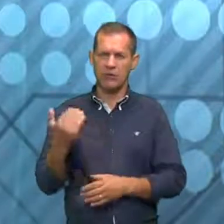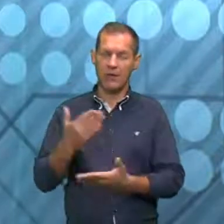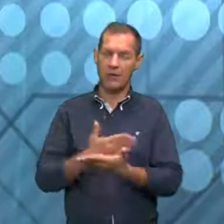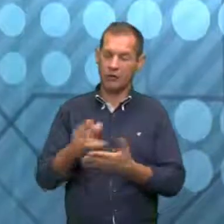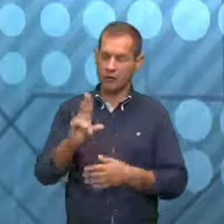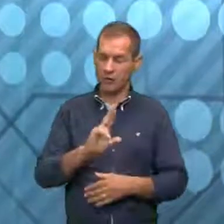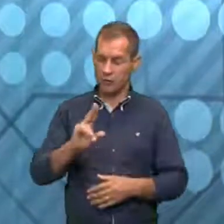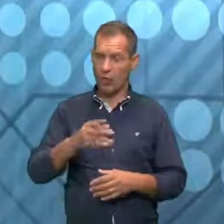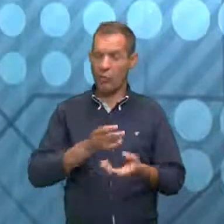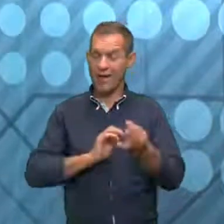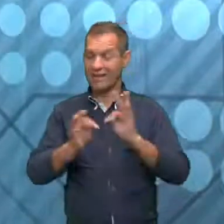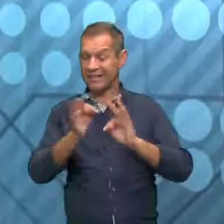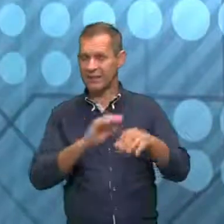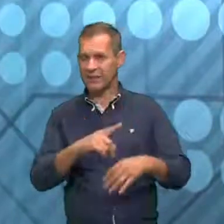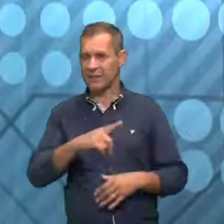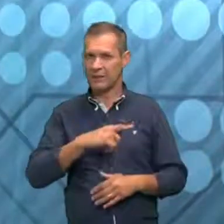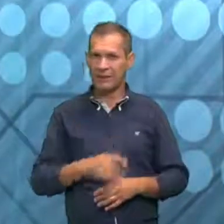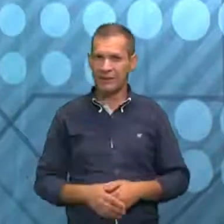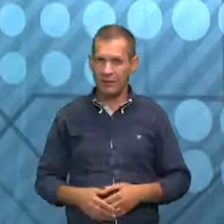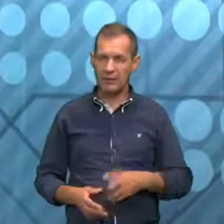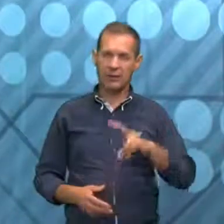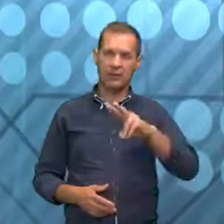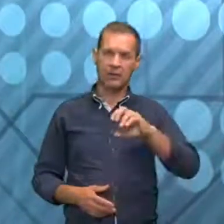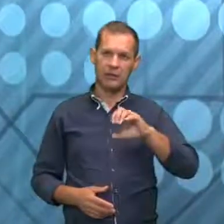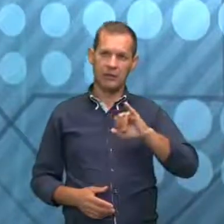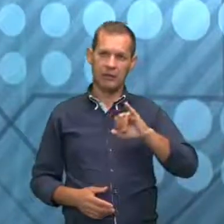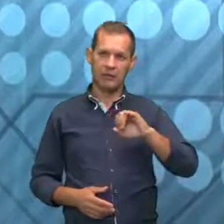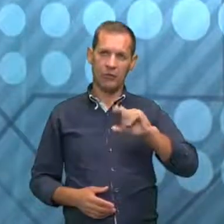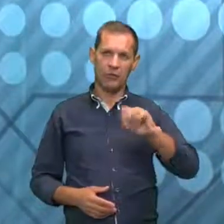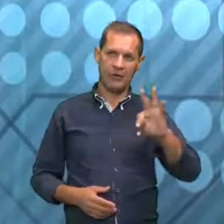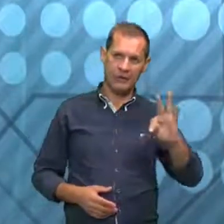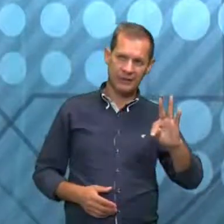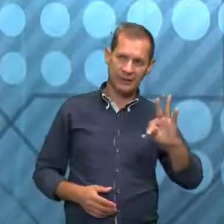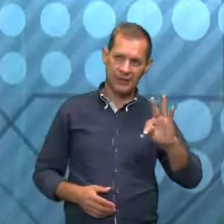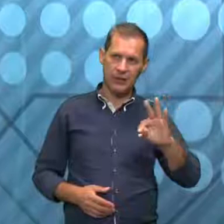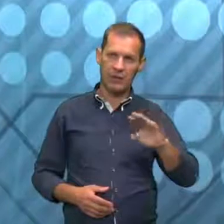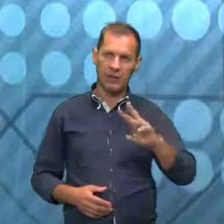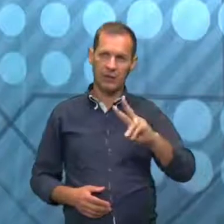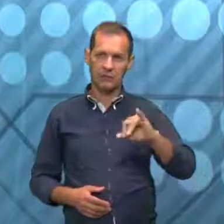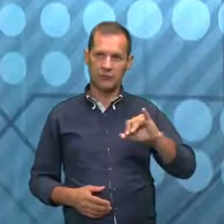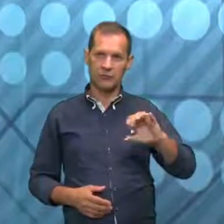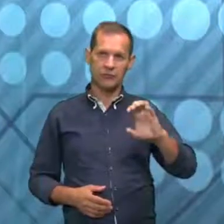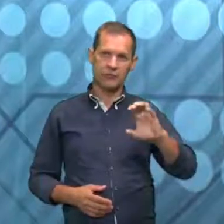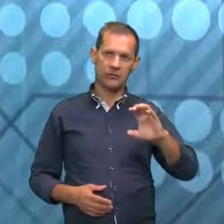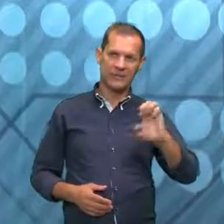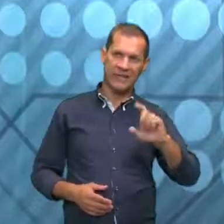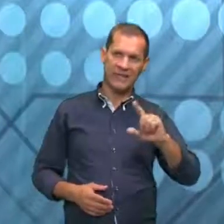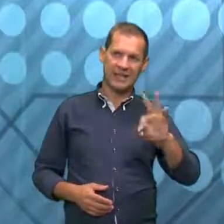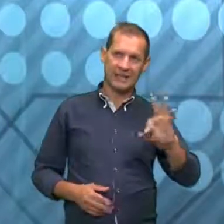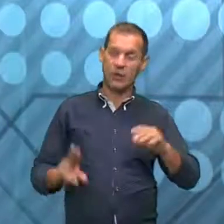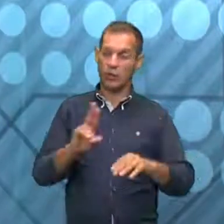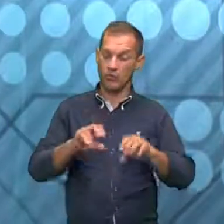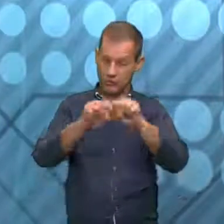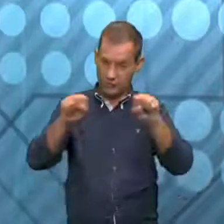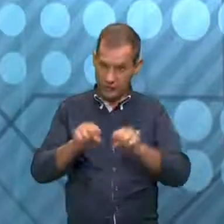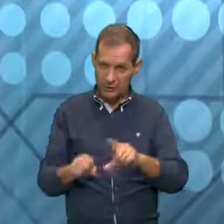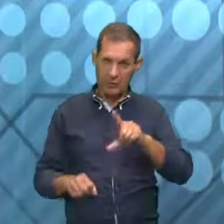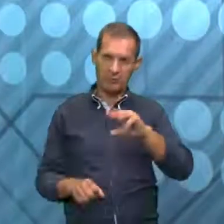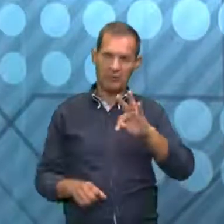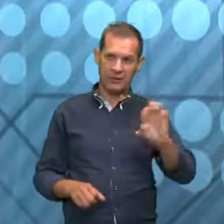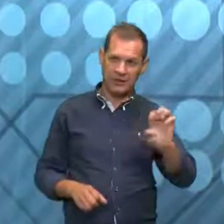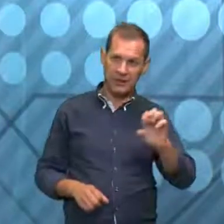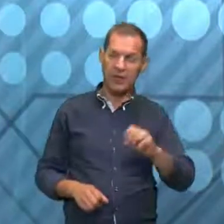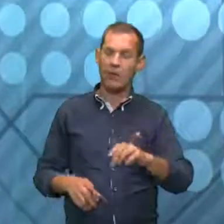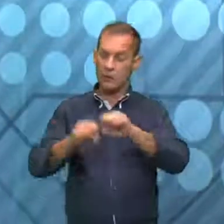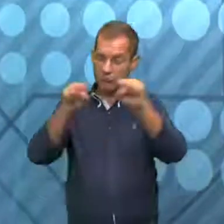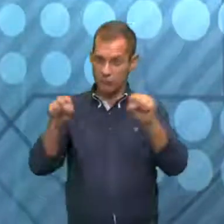ser utilizada uma tecnologia que chama VoLTE, ou seja, Voice LTE, que ele utiliza o sistema LTE, esse